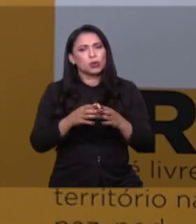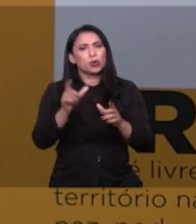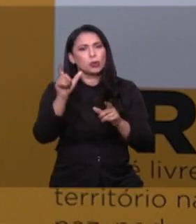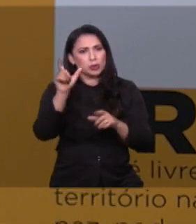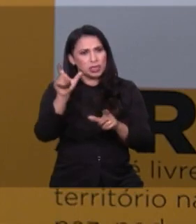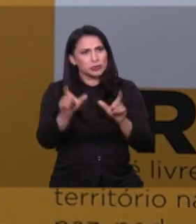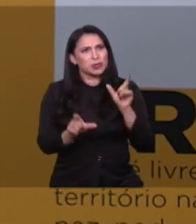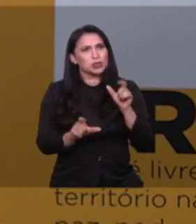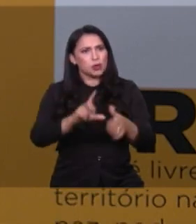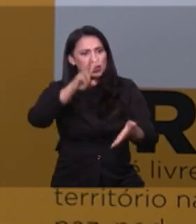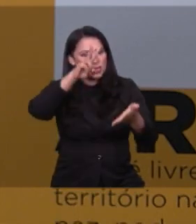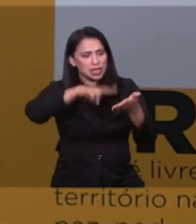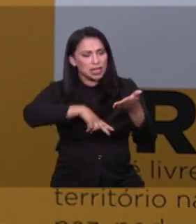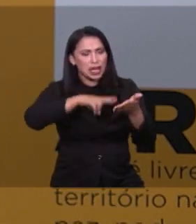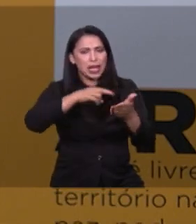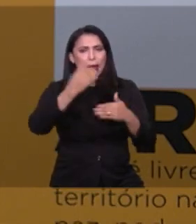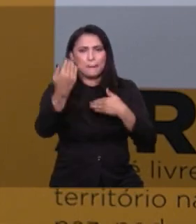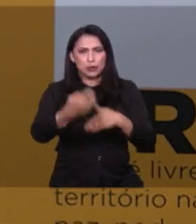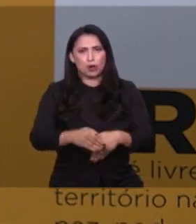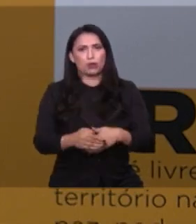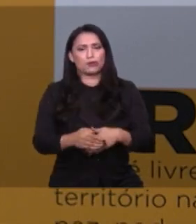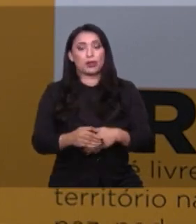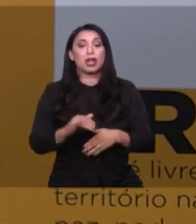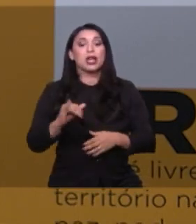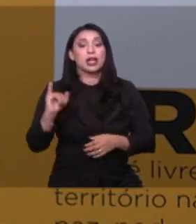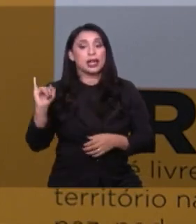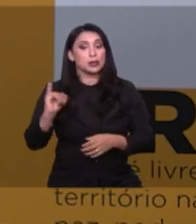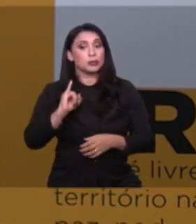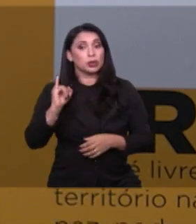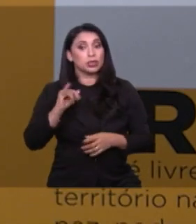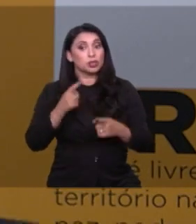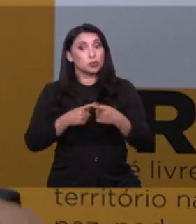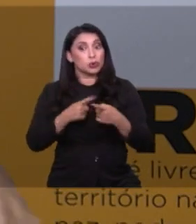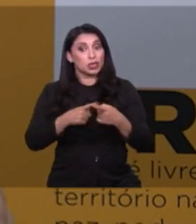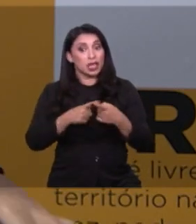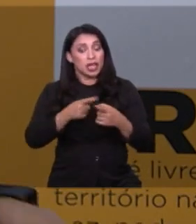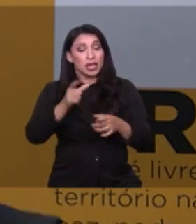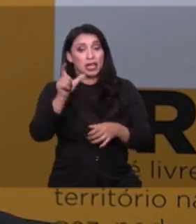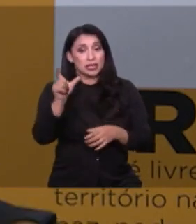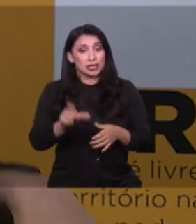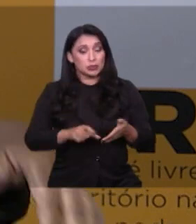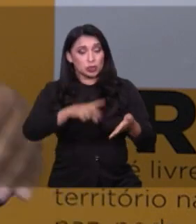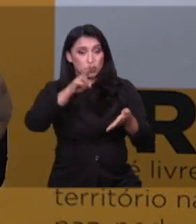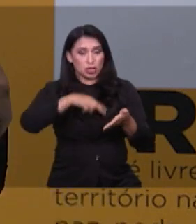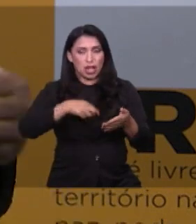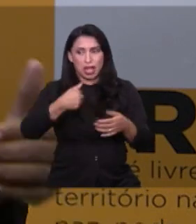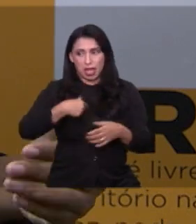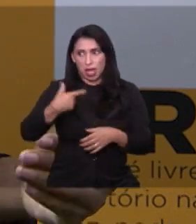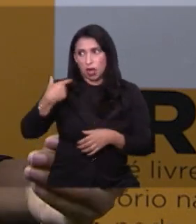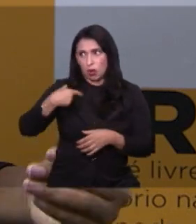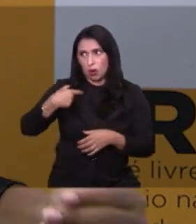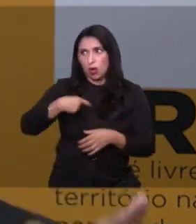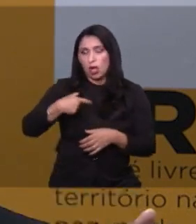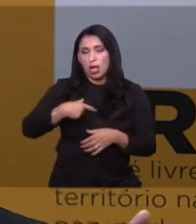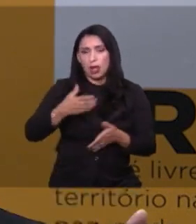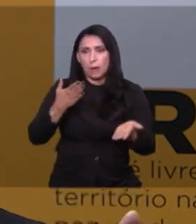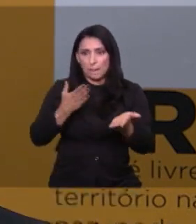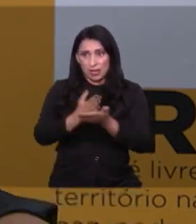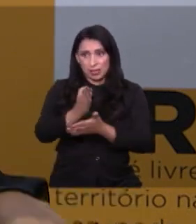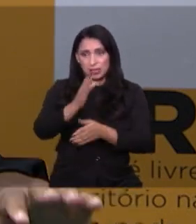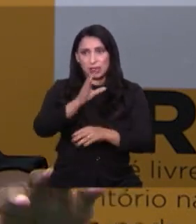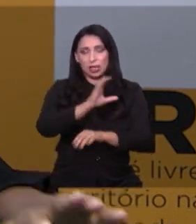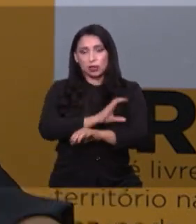também, também é muito bom, porque esses ledores, eu sou concursada, esses que lê prova para a